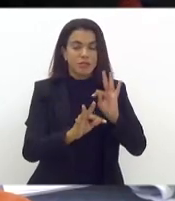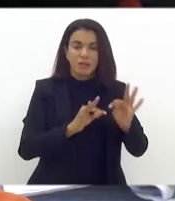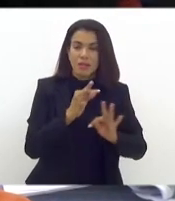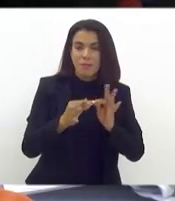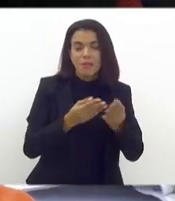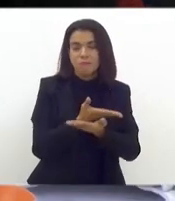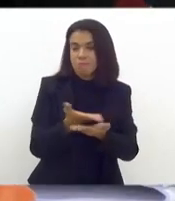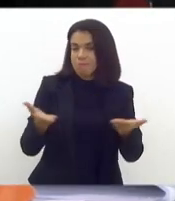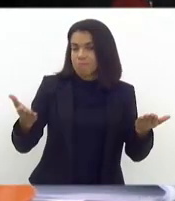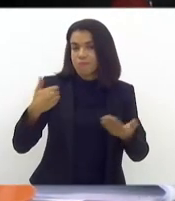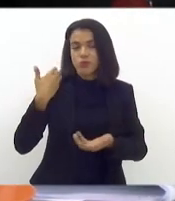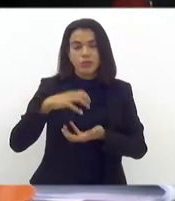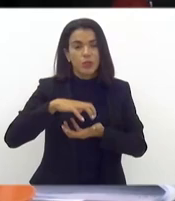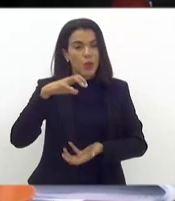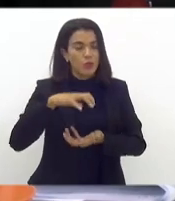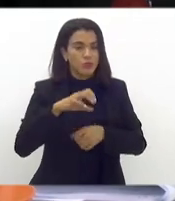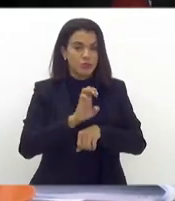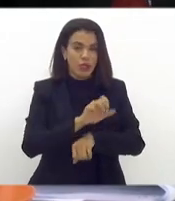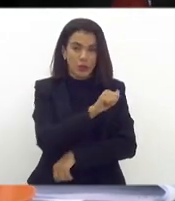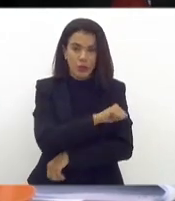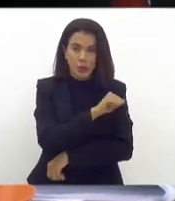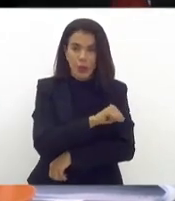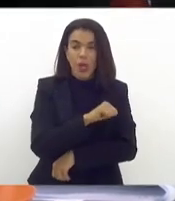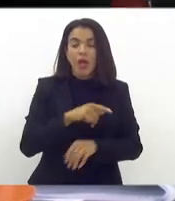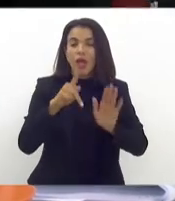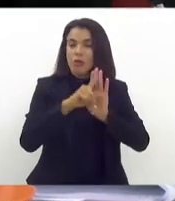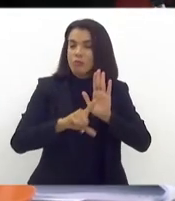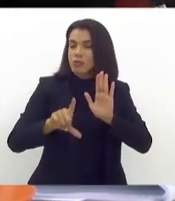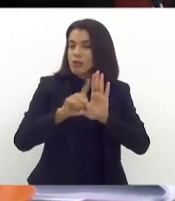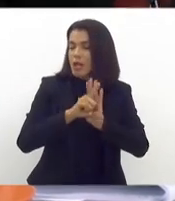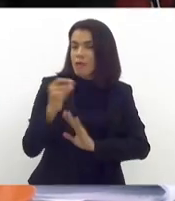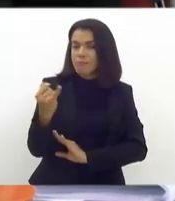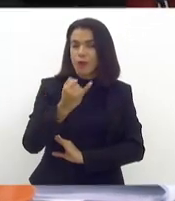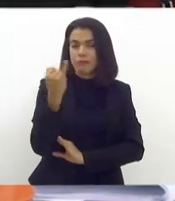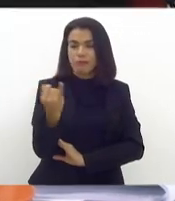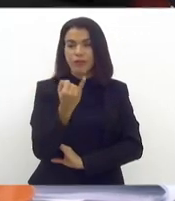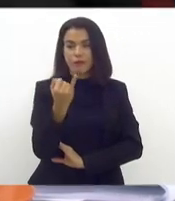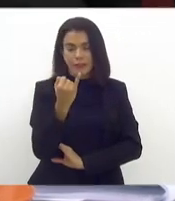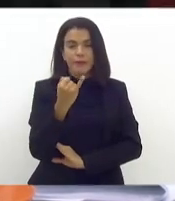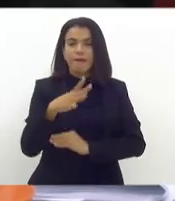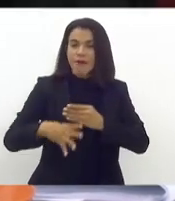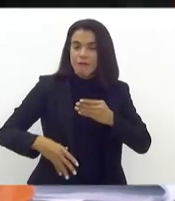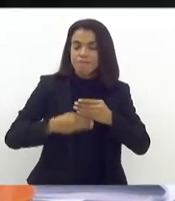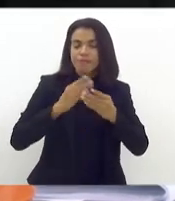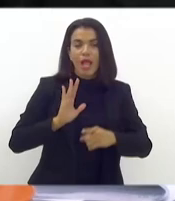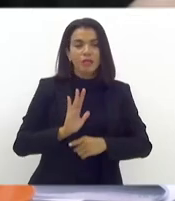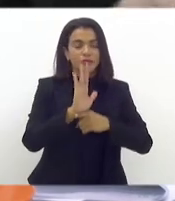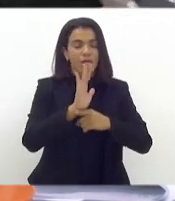para os nossos idosos no estado do Rio de Janeiro. Então, acho que é um projeto de bastante relevância aí, que vai somar muito aí com